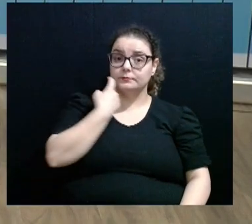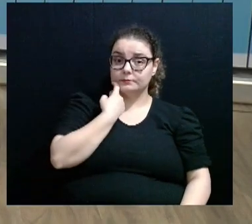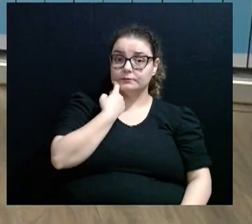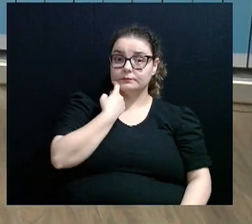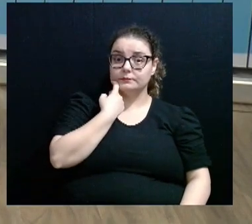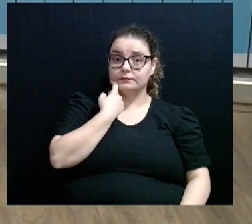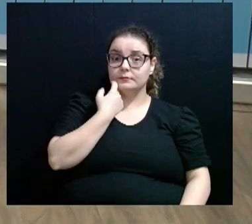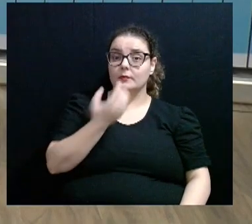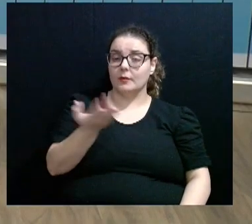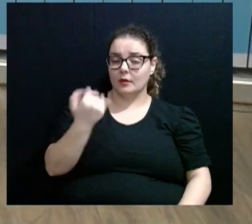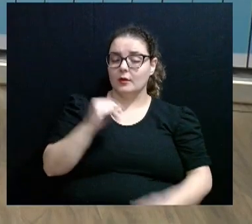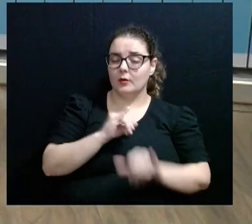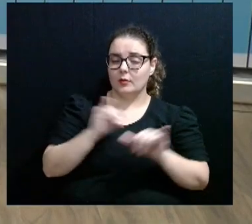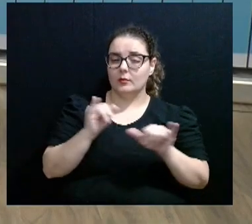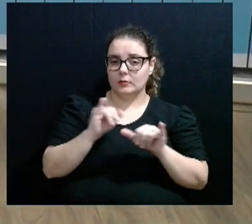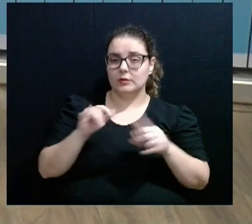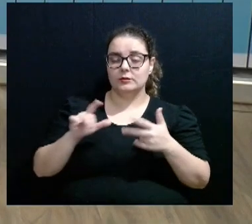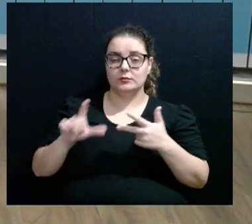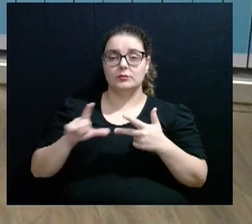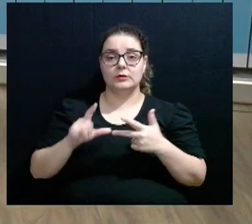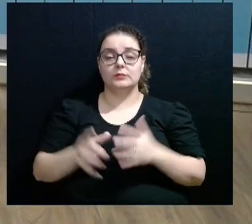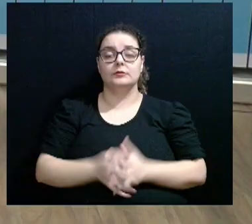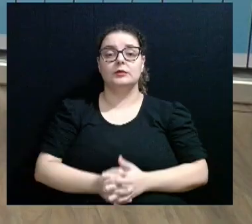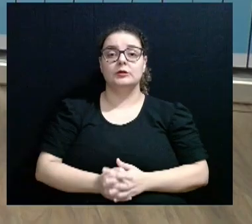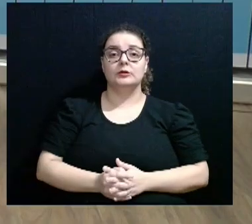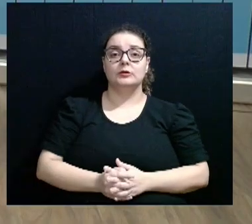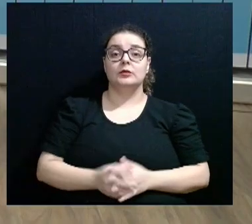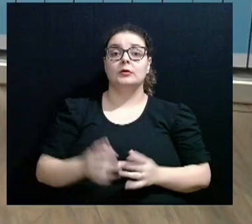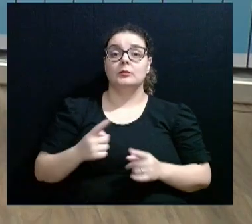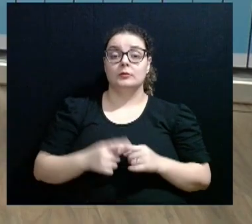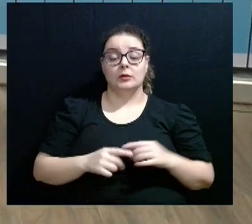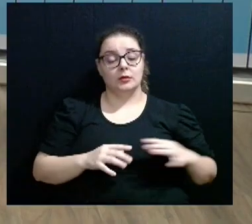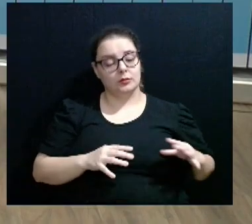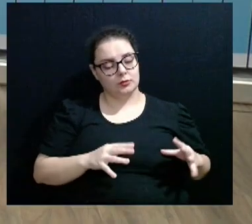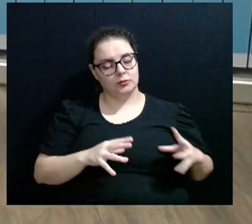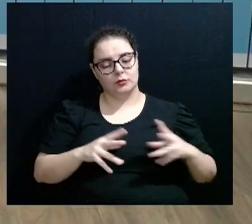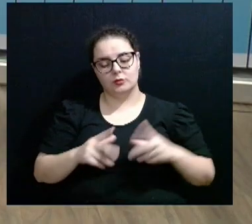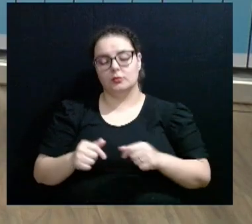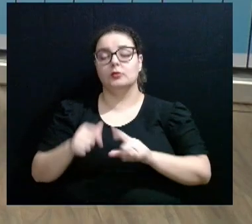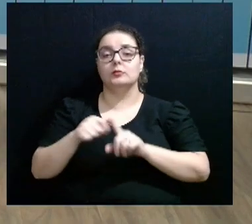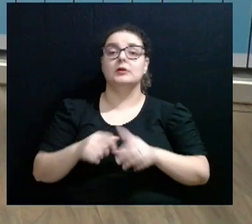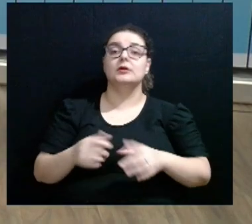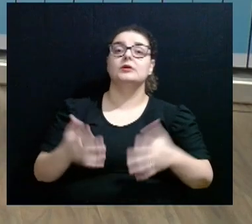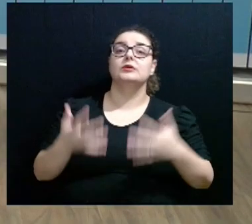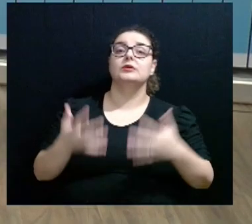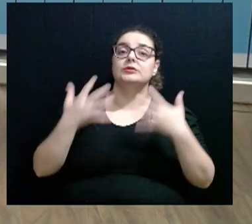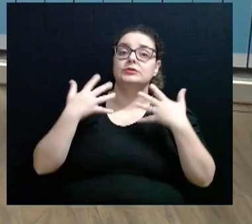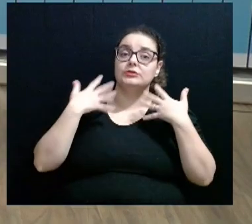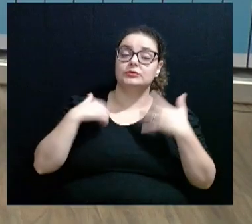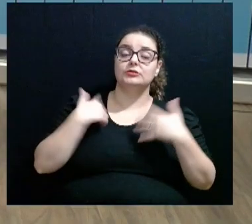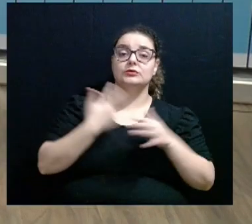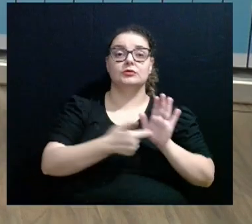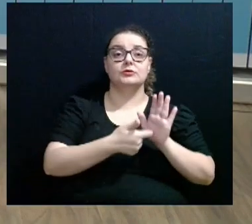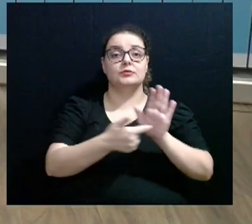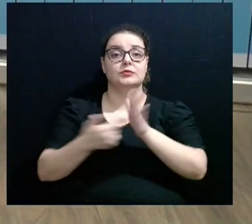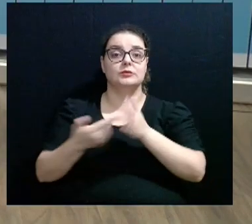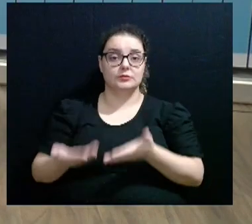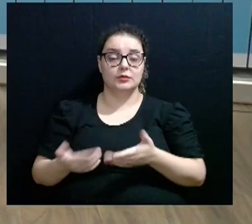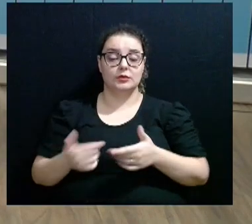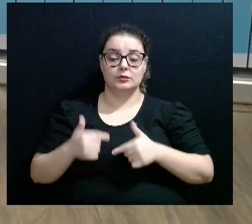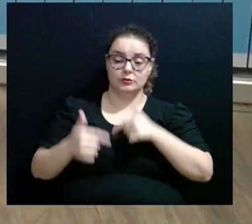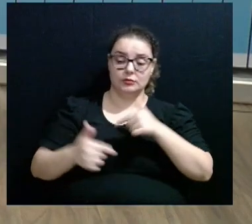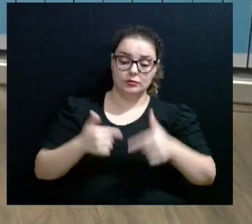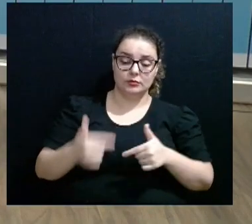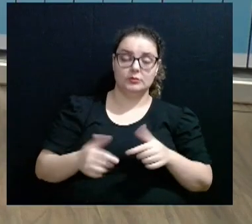as notícias do Legislativo, porque durante todo este mês de janeiro nós estamos mostrando aqui os trabalhos das comissões